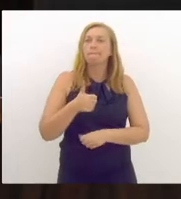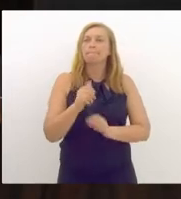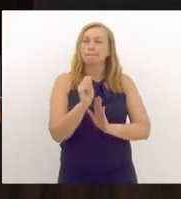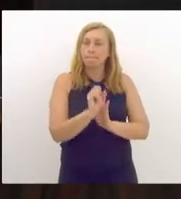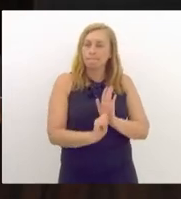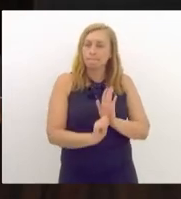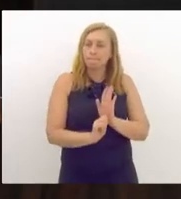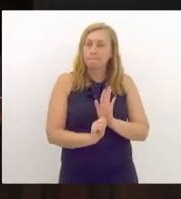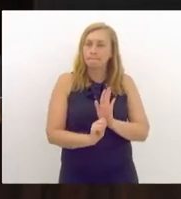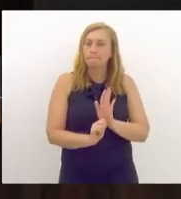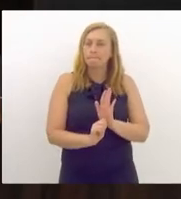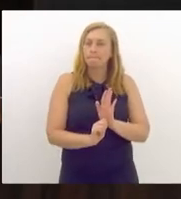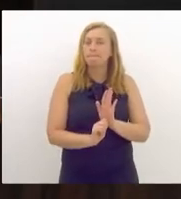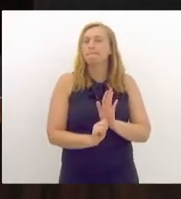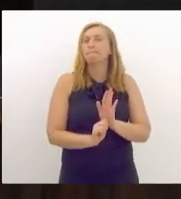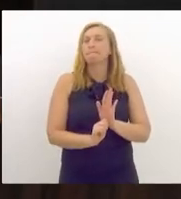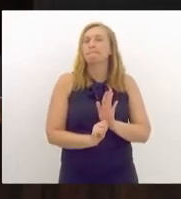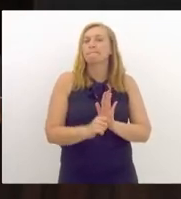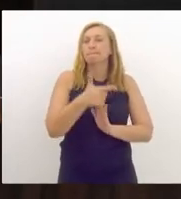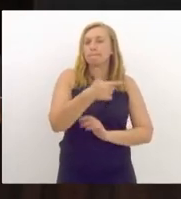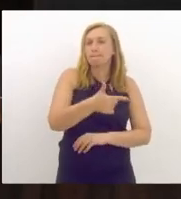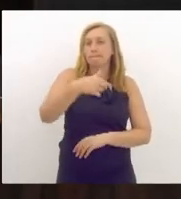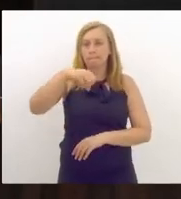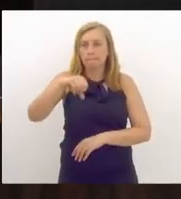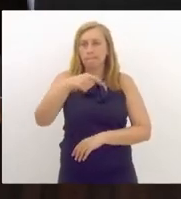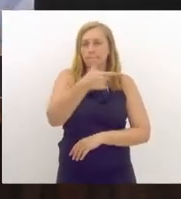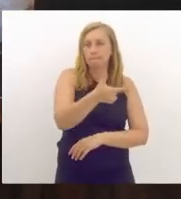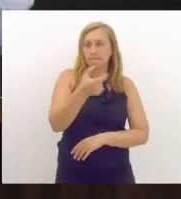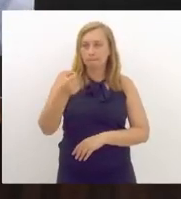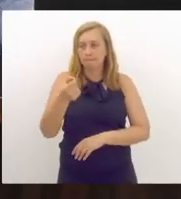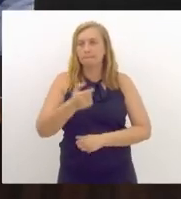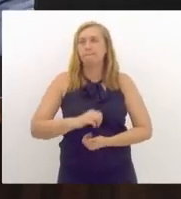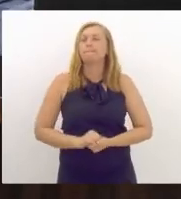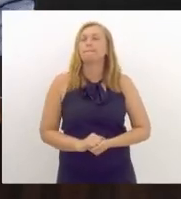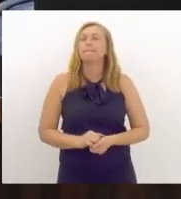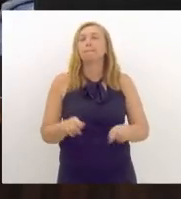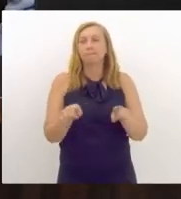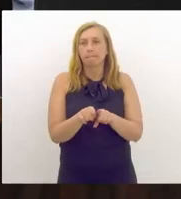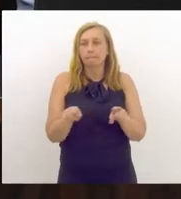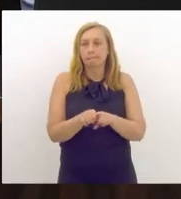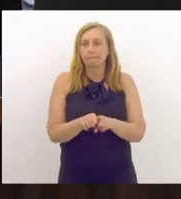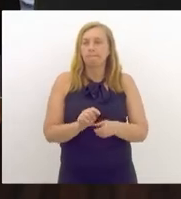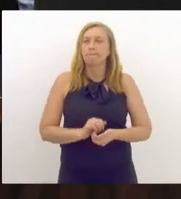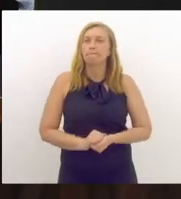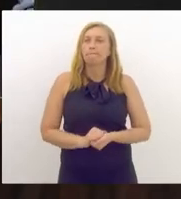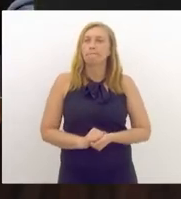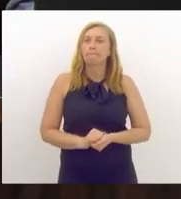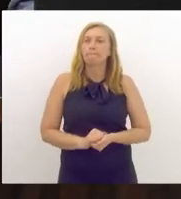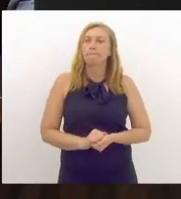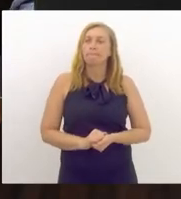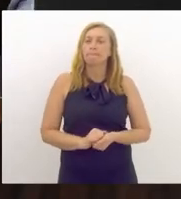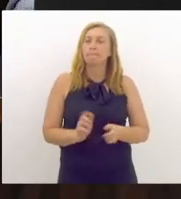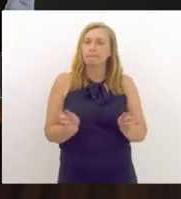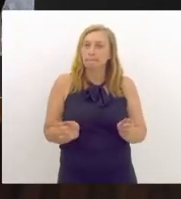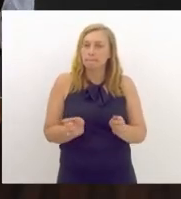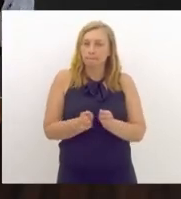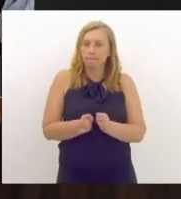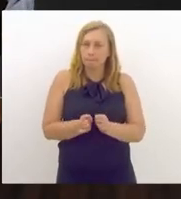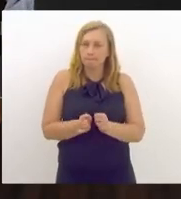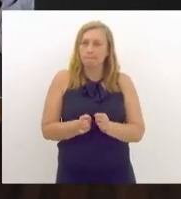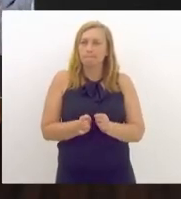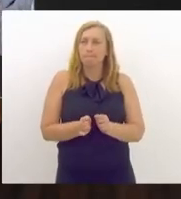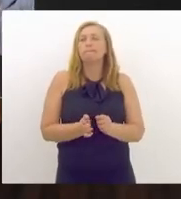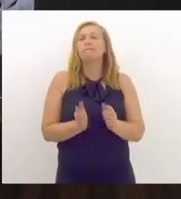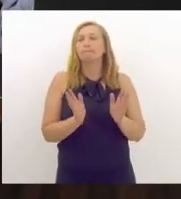bie anual 2019 2020 também muito robusto e